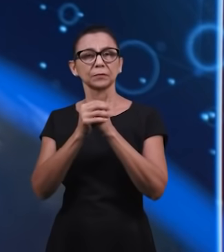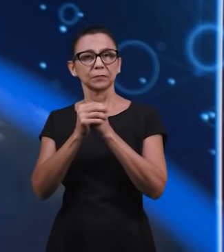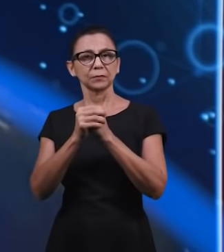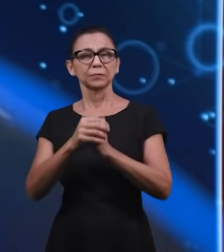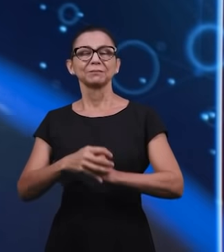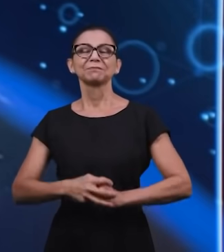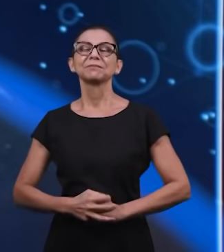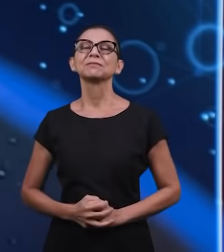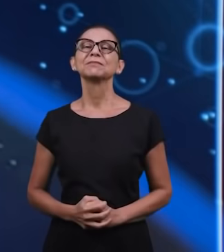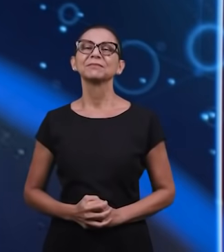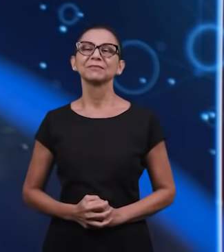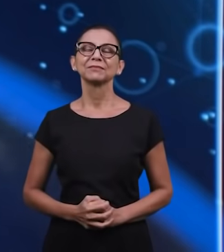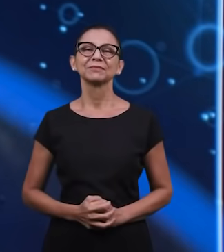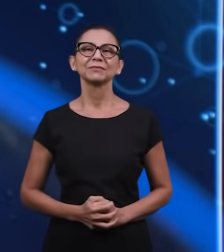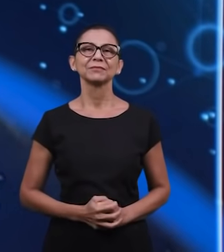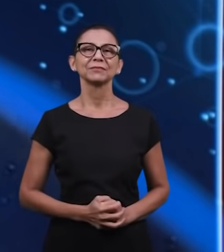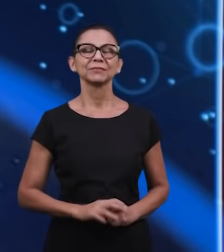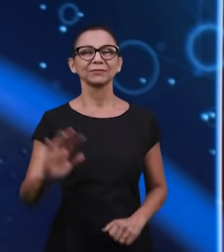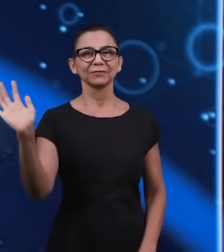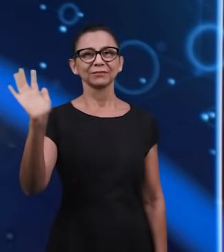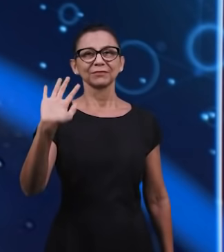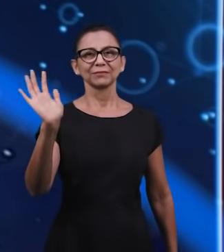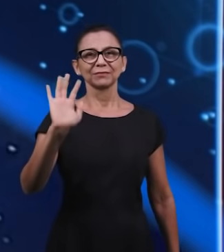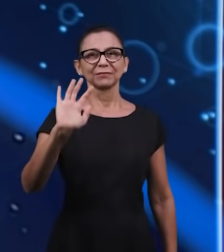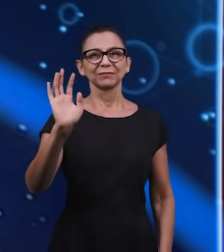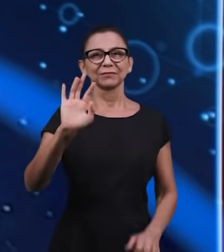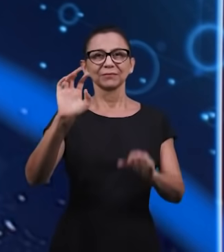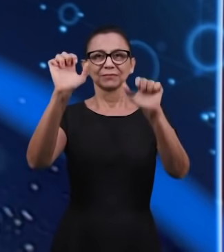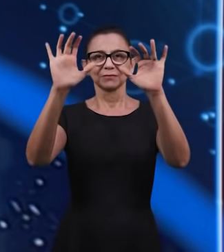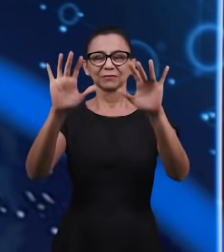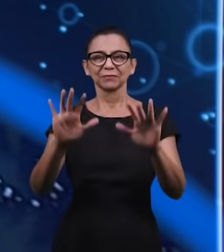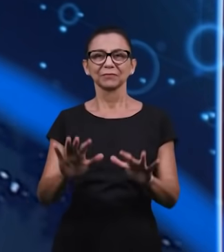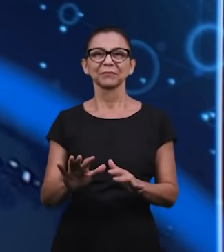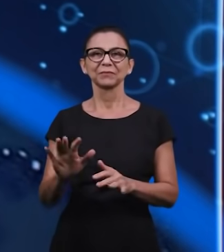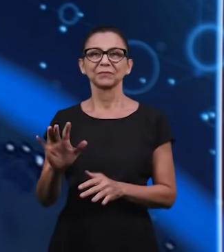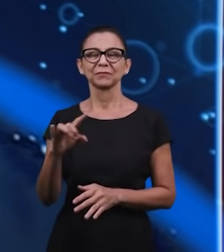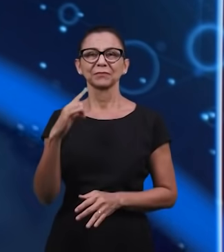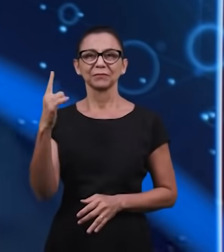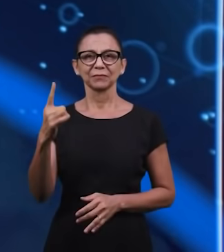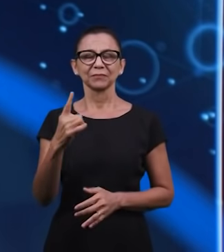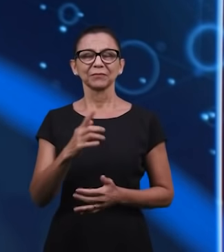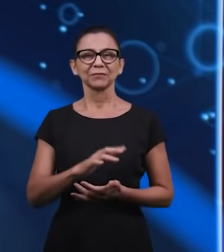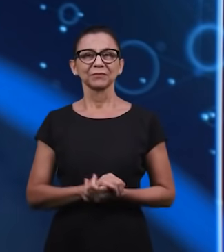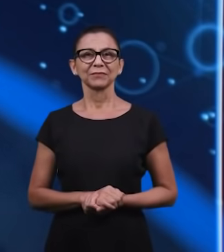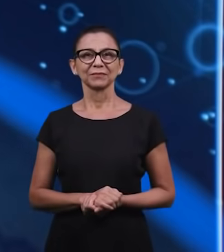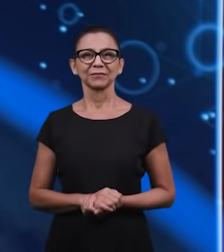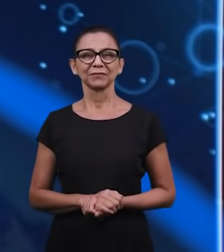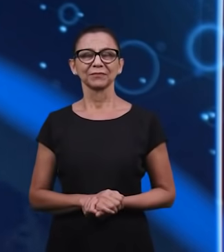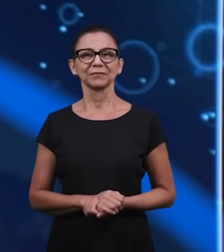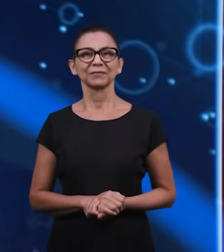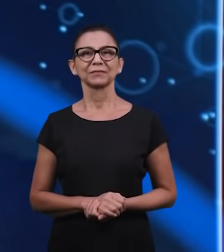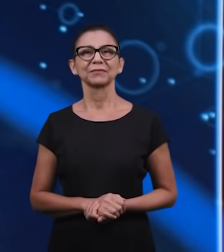nome do Senhor Jesus. Amém. Glória a Deus. Amém, irmãos. Que Deus abençoe a todos que participaram conosco dessa